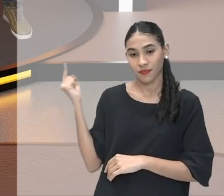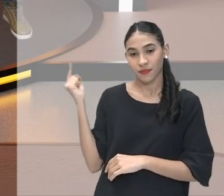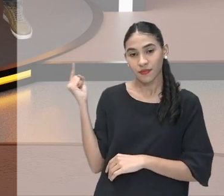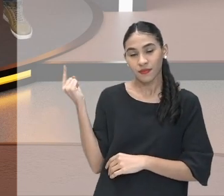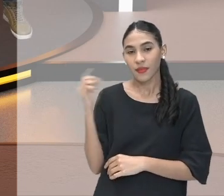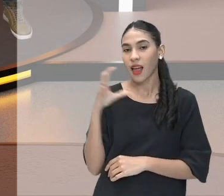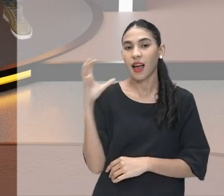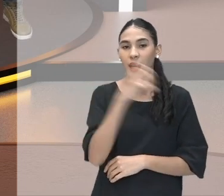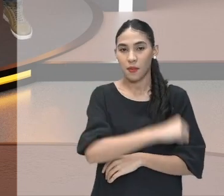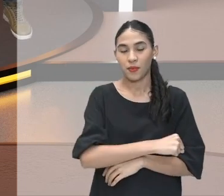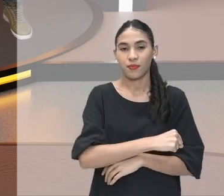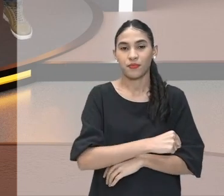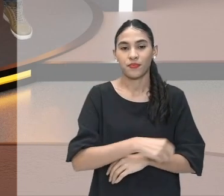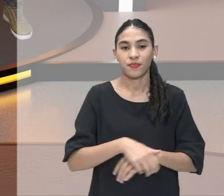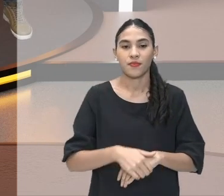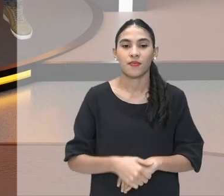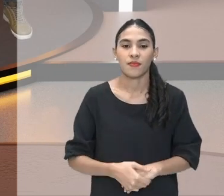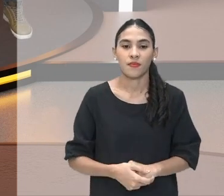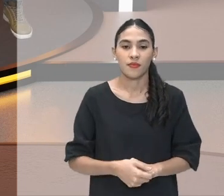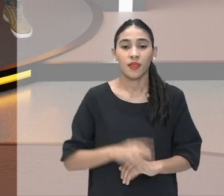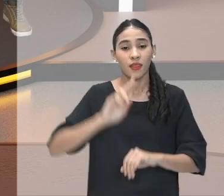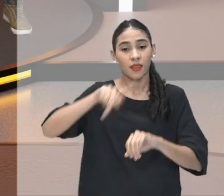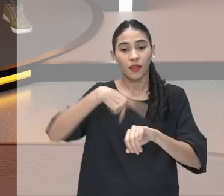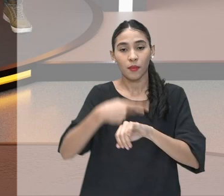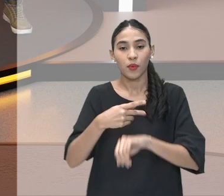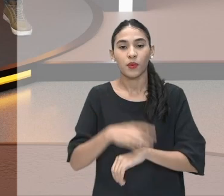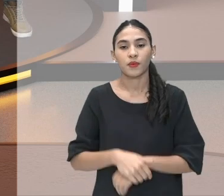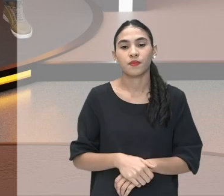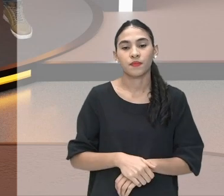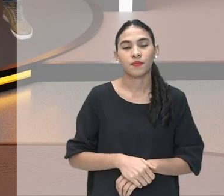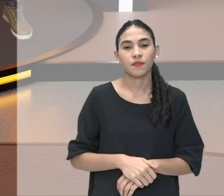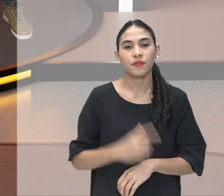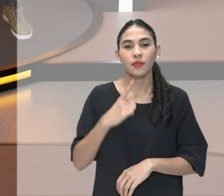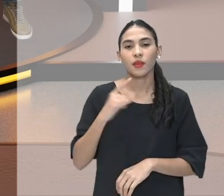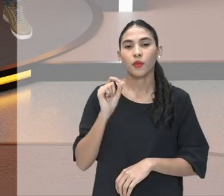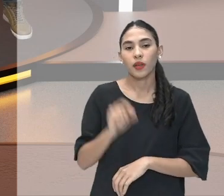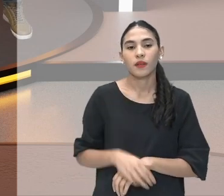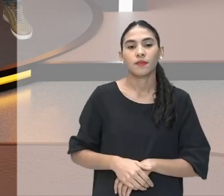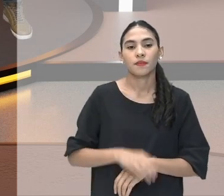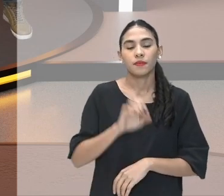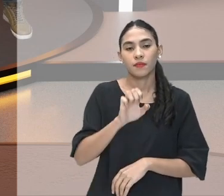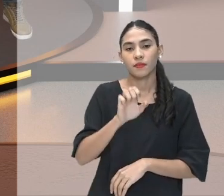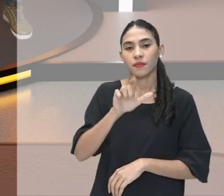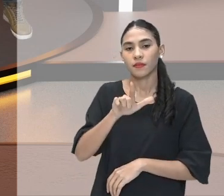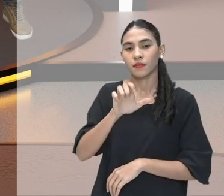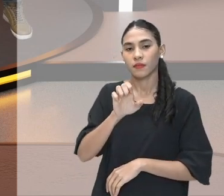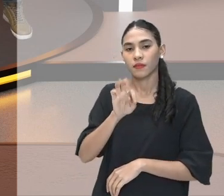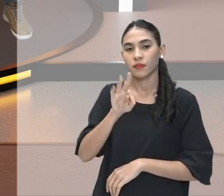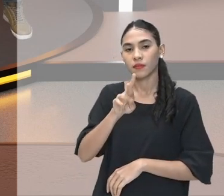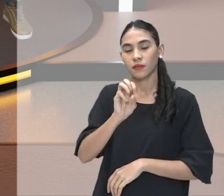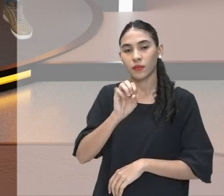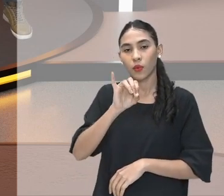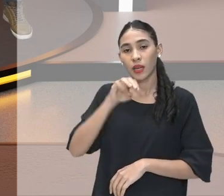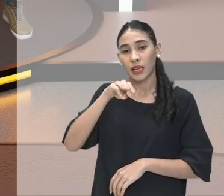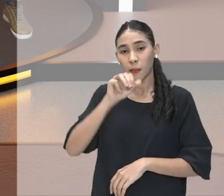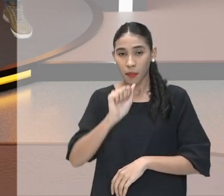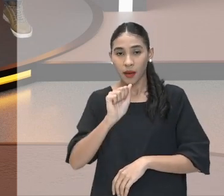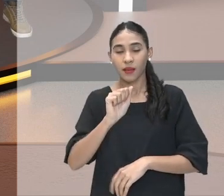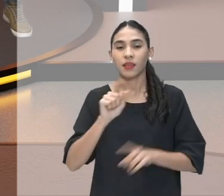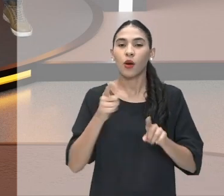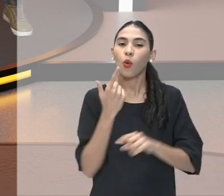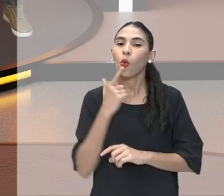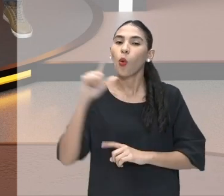mais rapidamente, não é isso? Depois, nós temos aqui o eletroímã, né, que é um